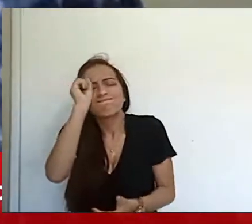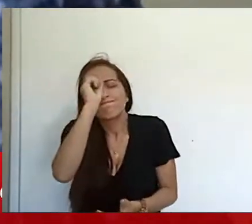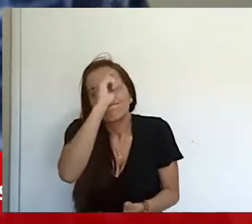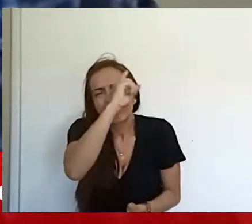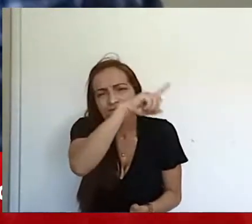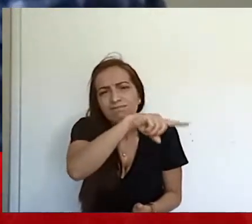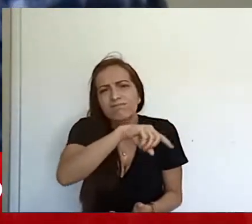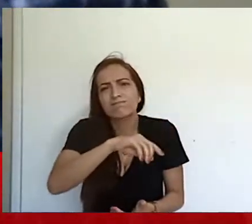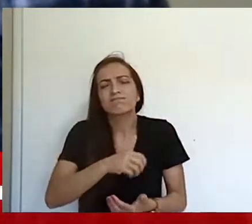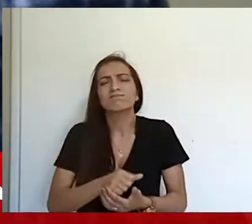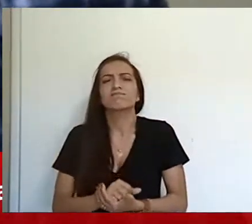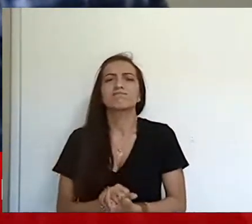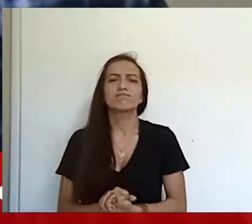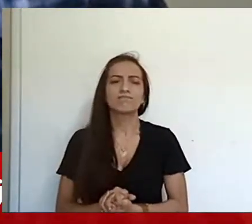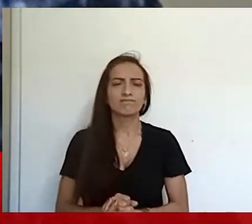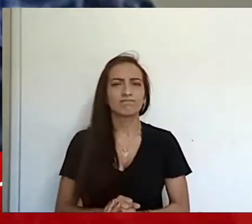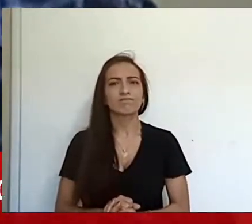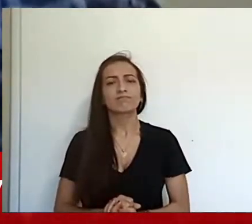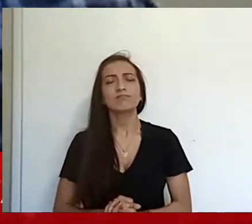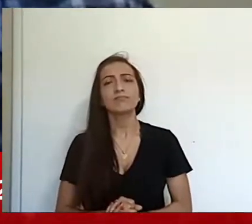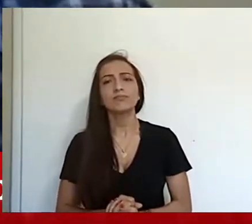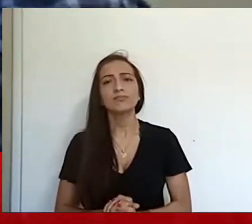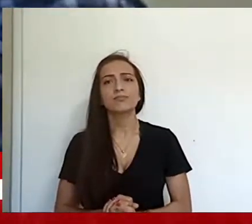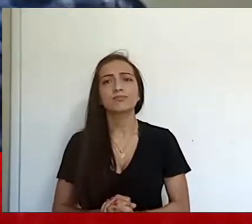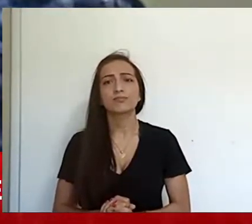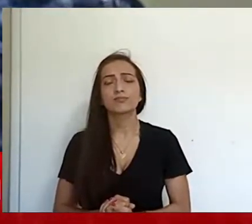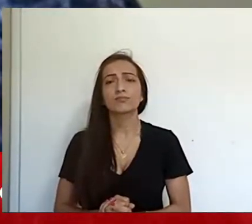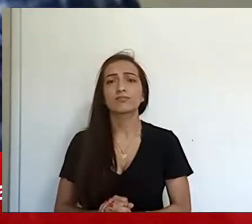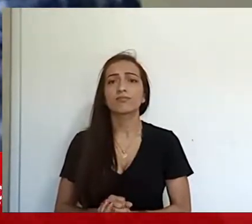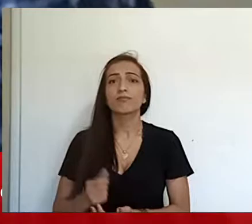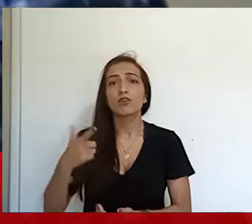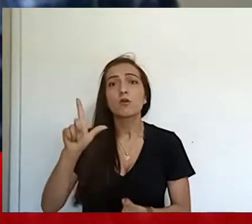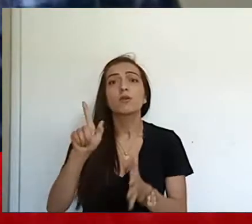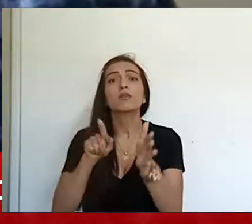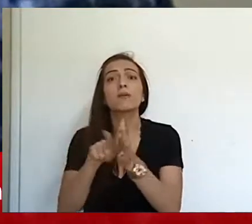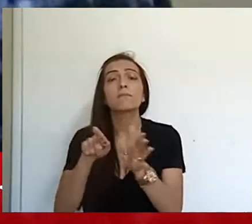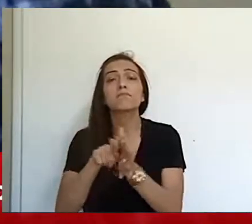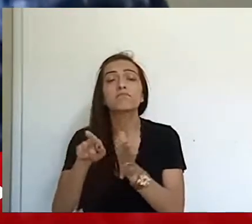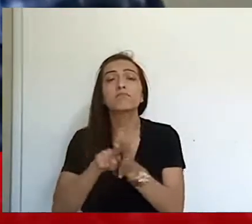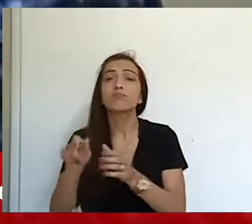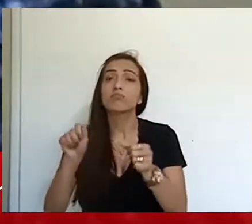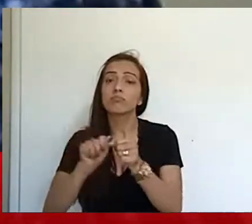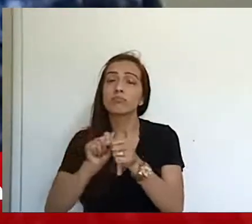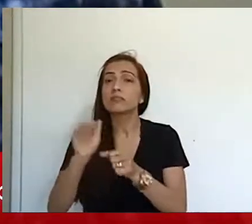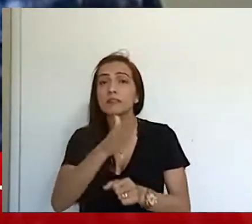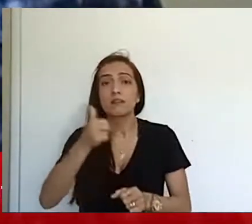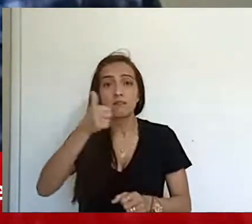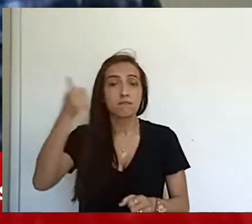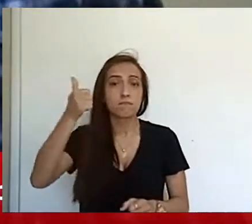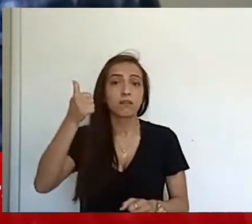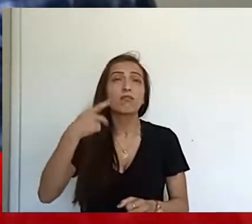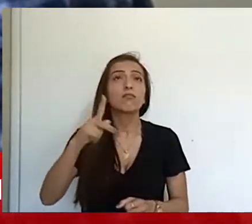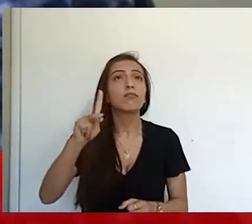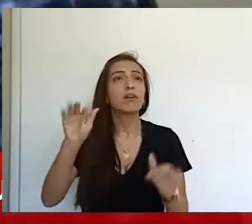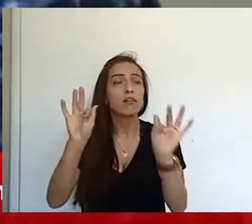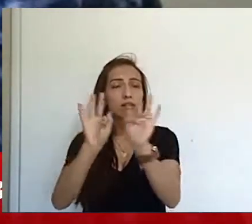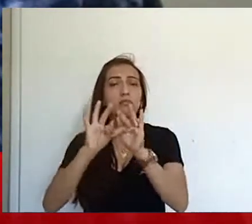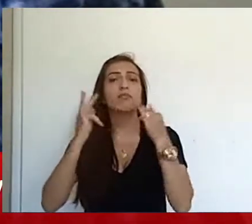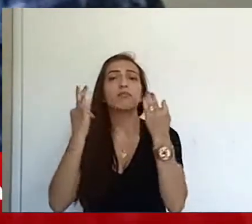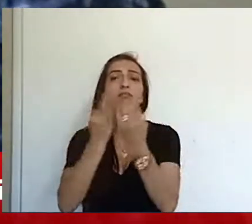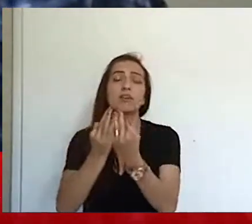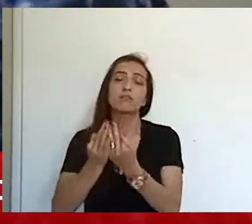gente fazer essa interação. Outra pergunta que a gente fez, se ficaria melhor para as famílias se fosse aulas